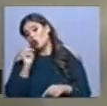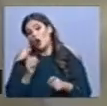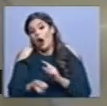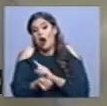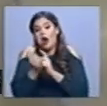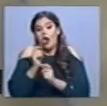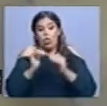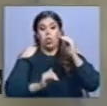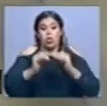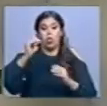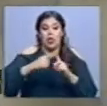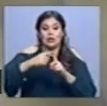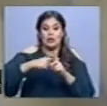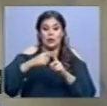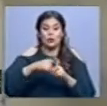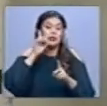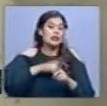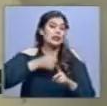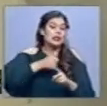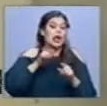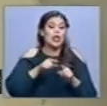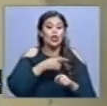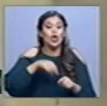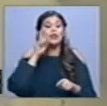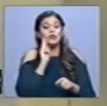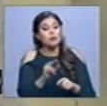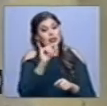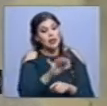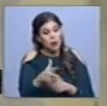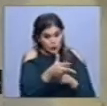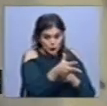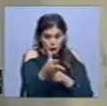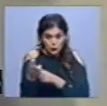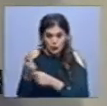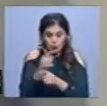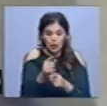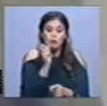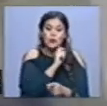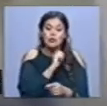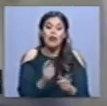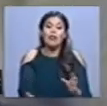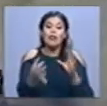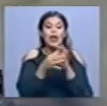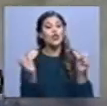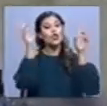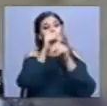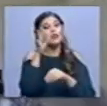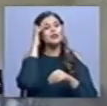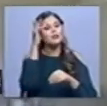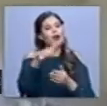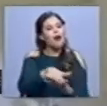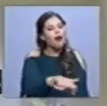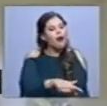de temperatura foram fundamentais para aquilo que nós estamos a ver nestas imagens. É que, provavelmente, de acordo com esta nova teoria, por baixo da